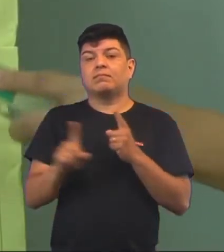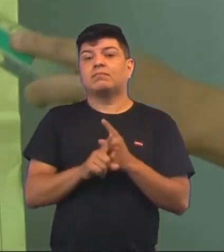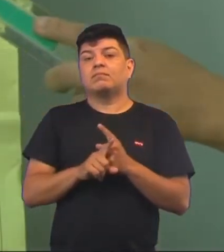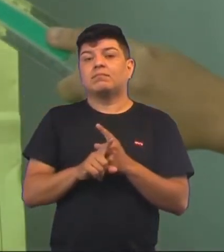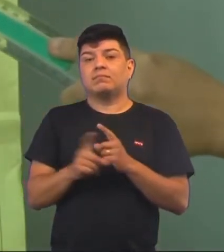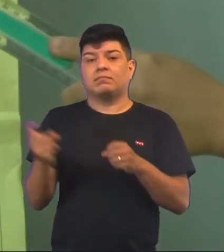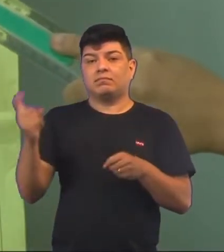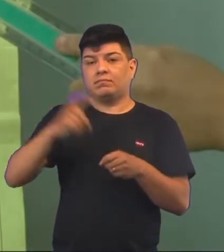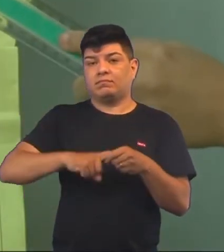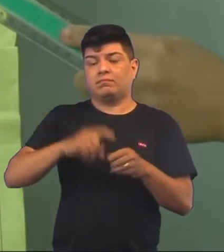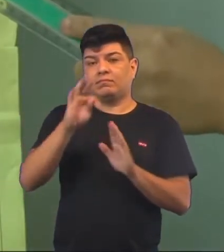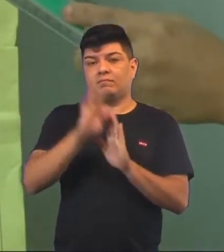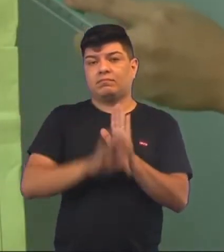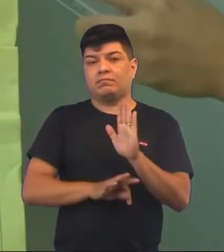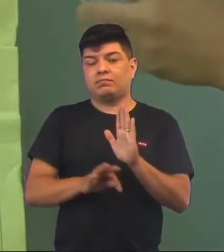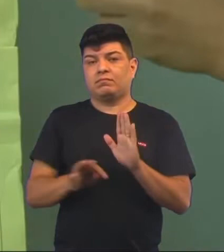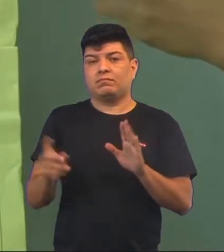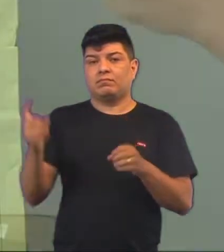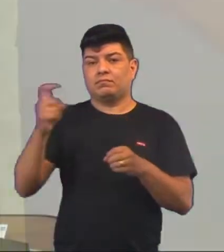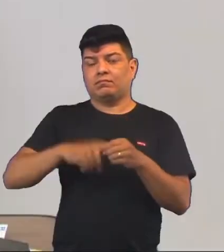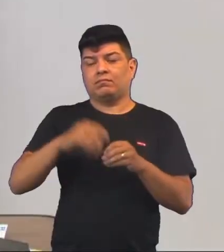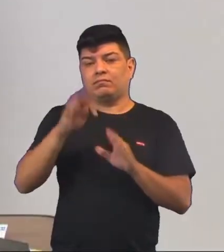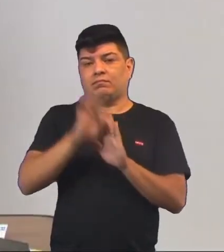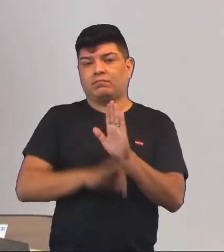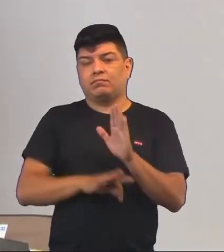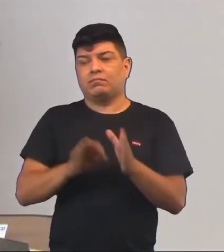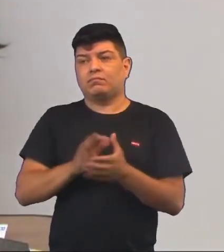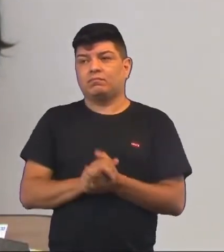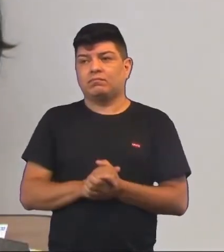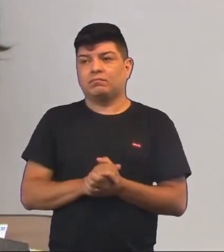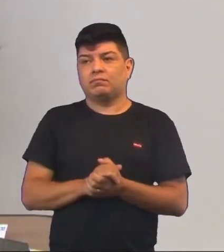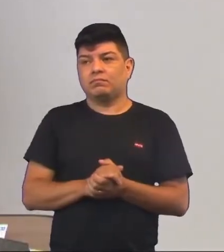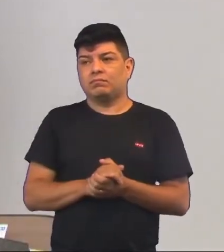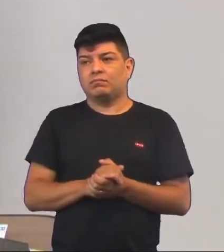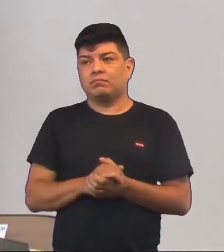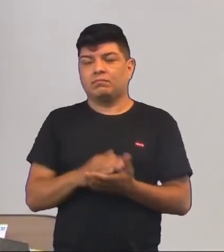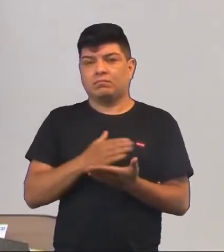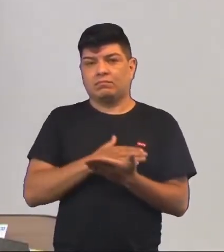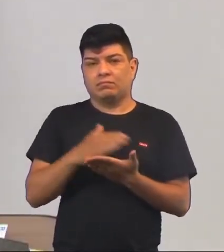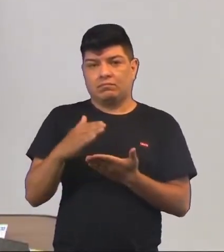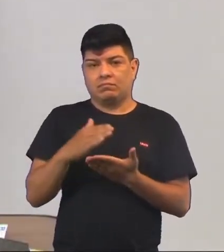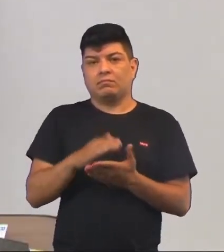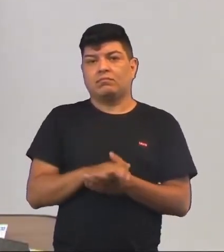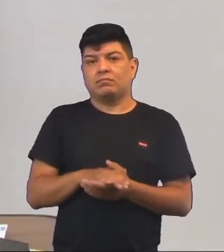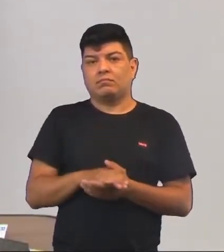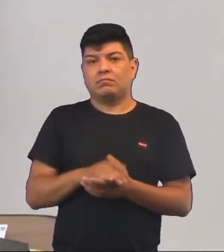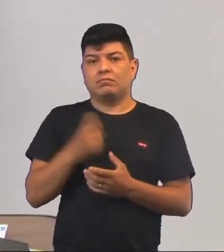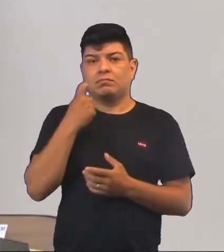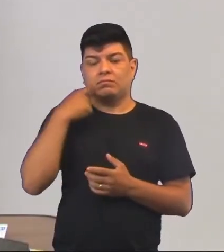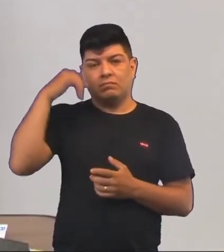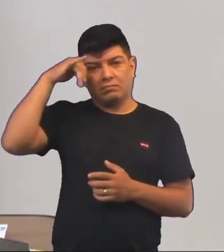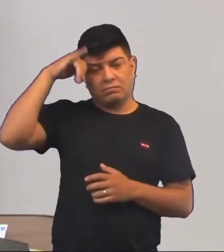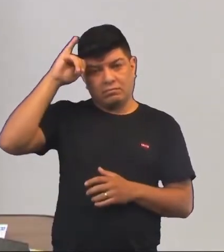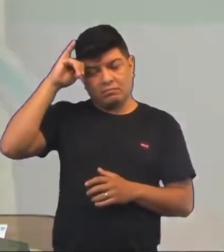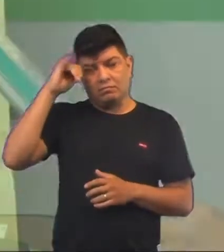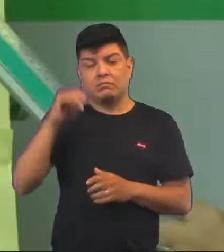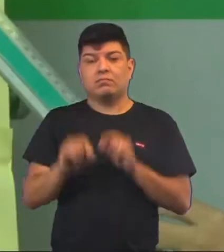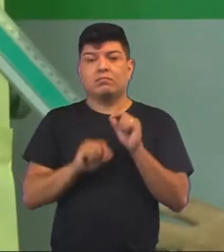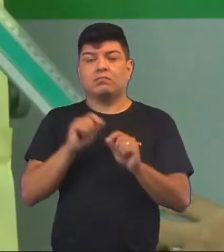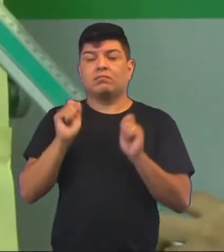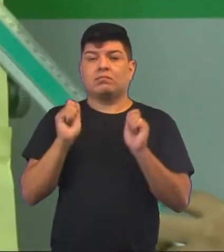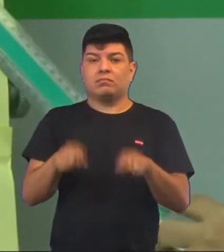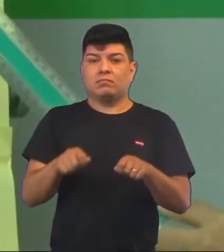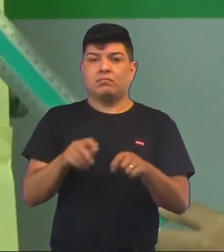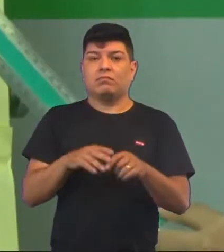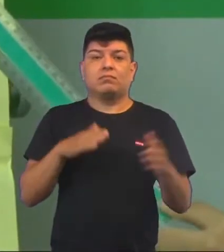correta? Voltar no texto. Vamos lá voltar para o texto? Ó. Fala bem no início essa informação. O peixe-boi é um mamífero aquático que